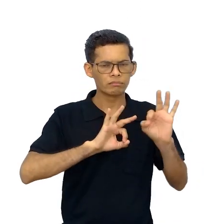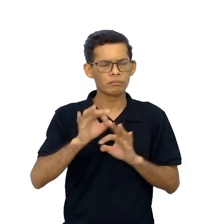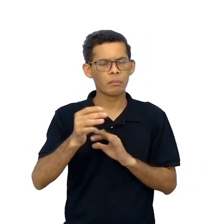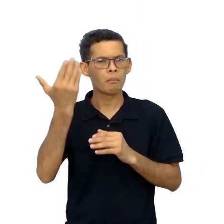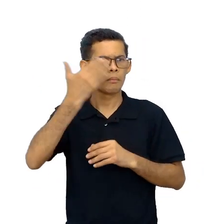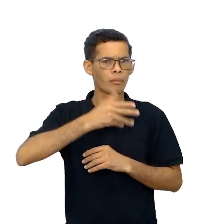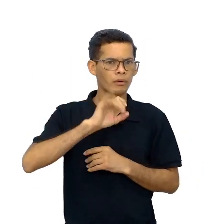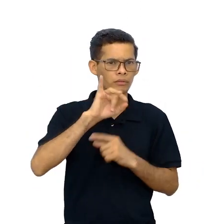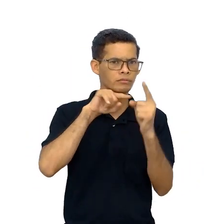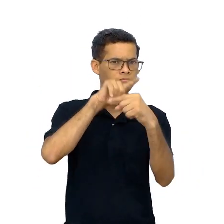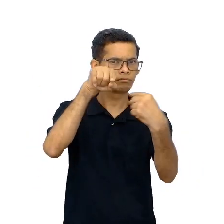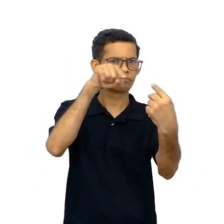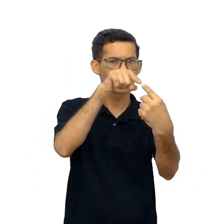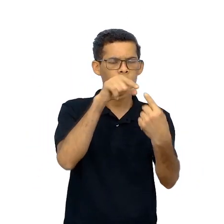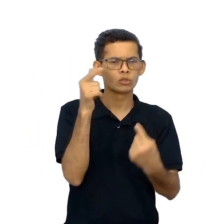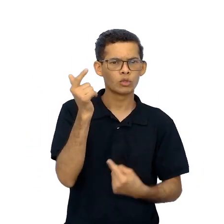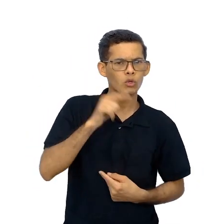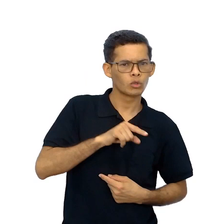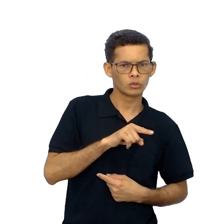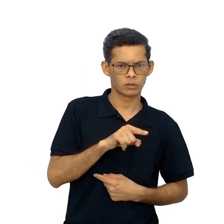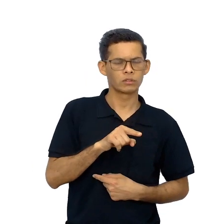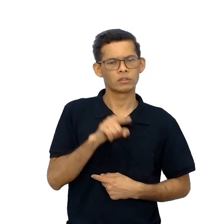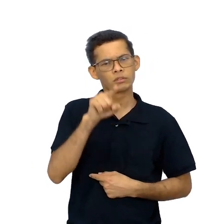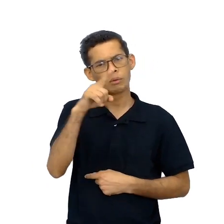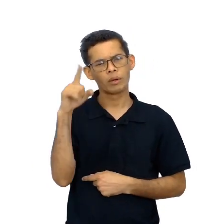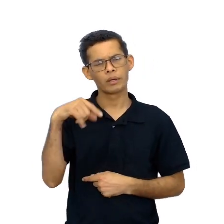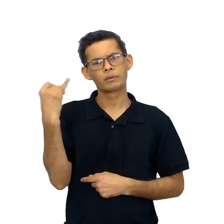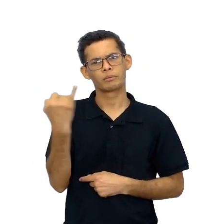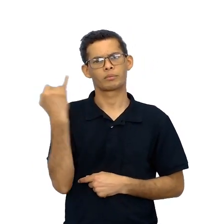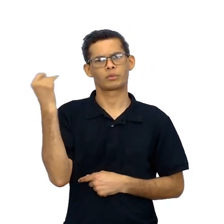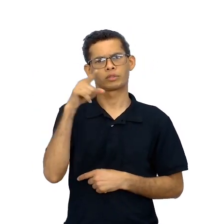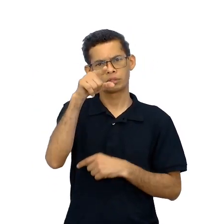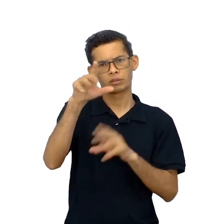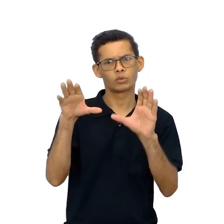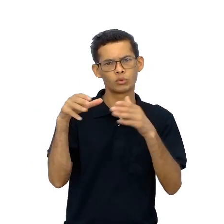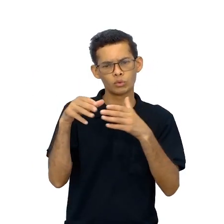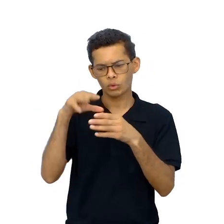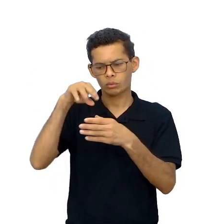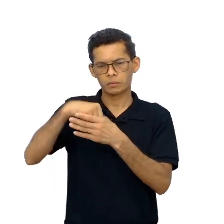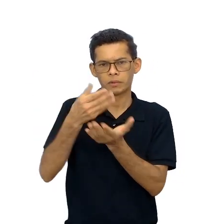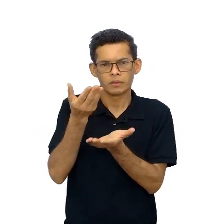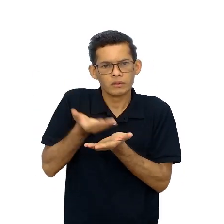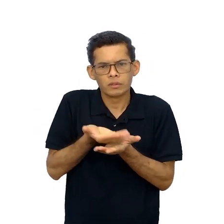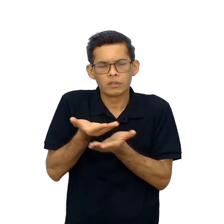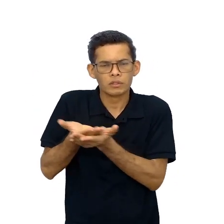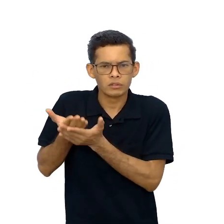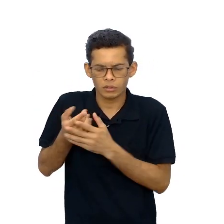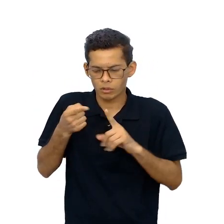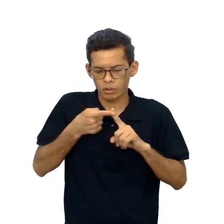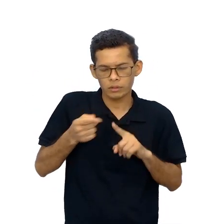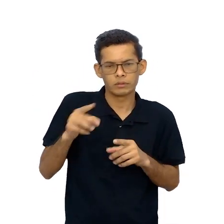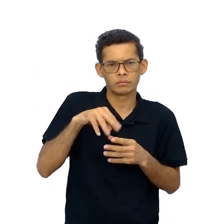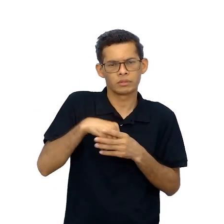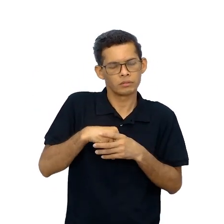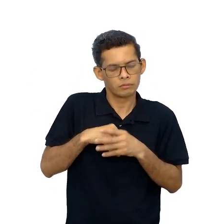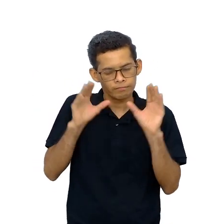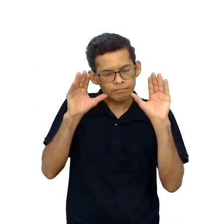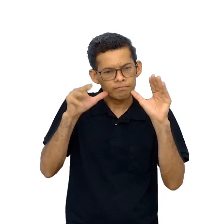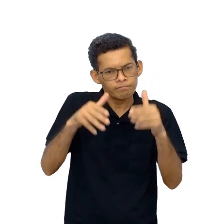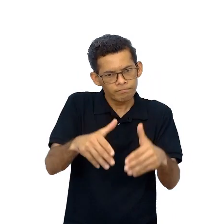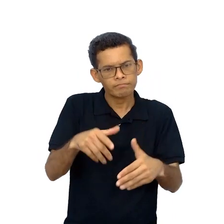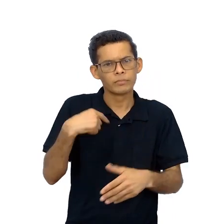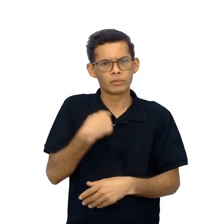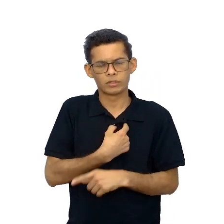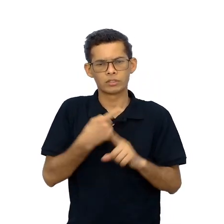momento muito importante aí do vosso grupo, nas vossas escolas, de se debruçarem nessa semana, a gente promover